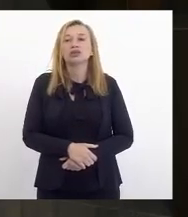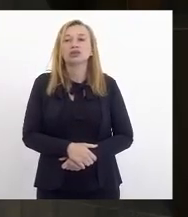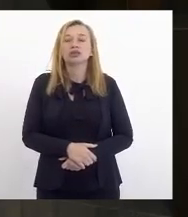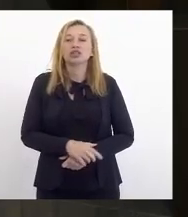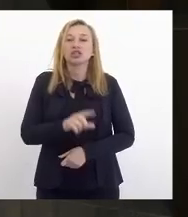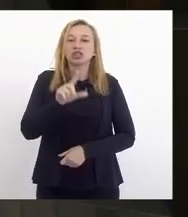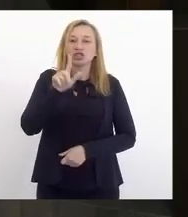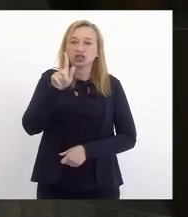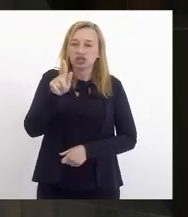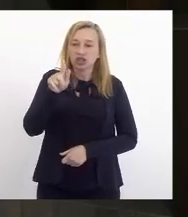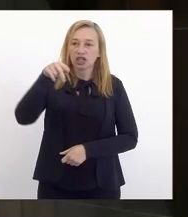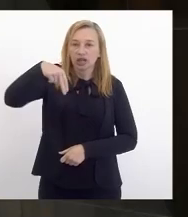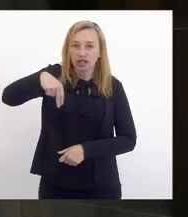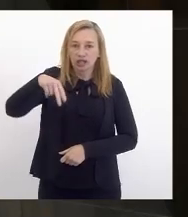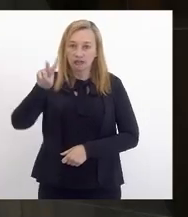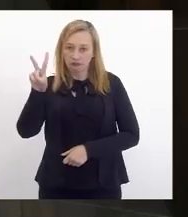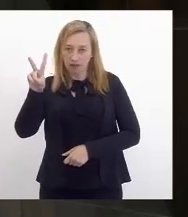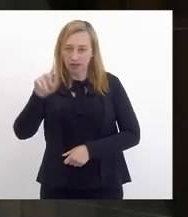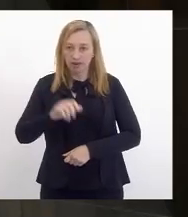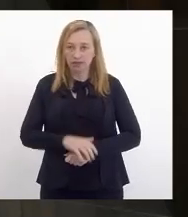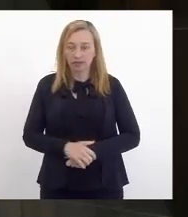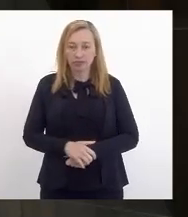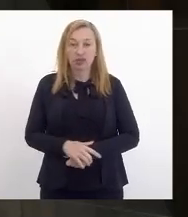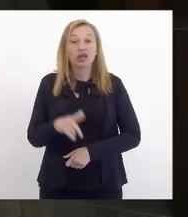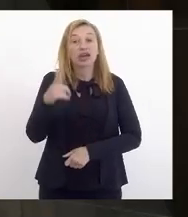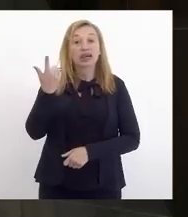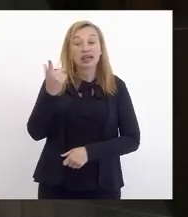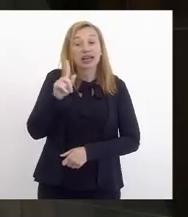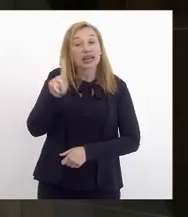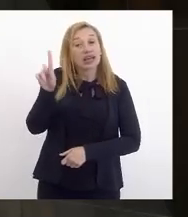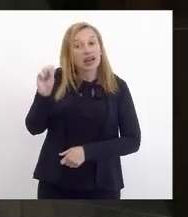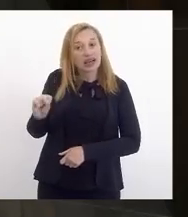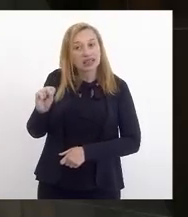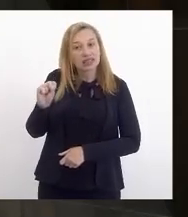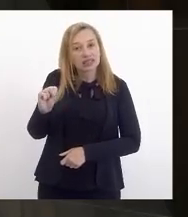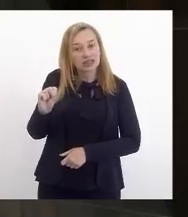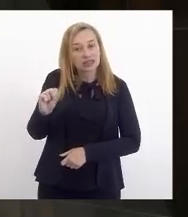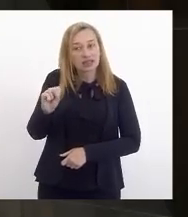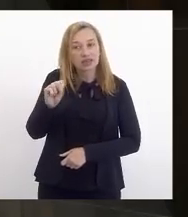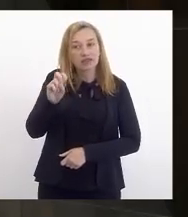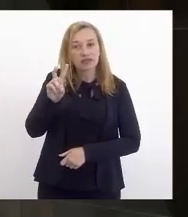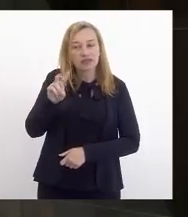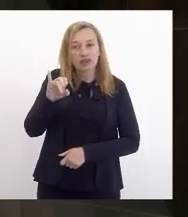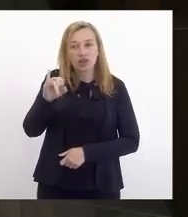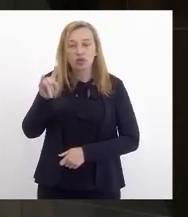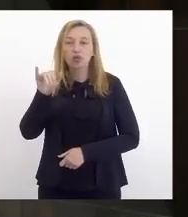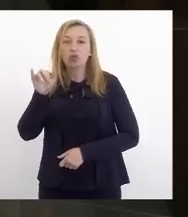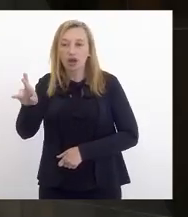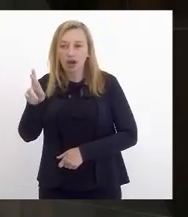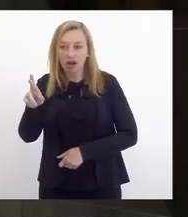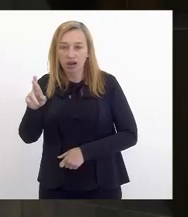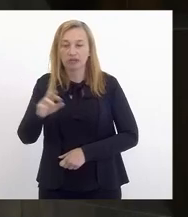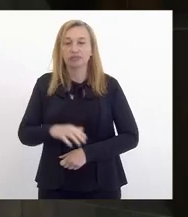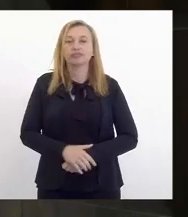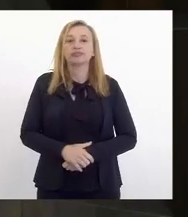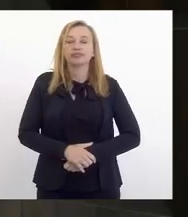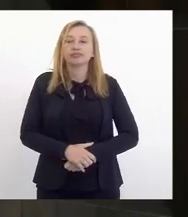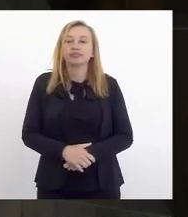GNV, o gás veicular, gás natural